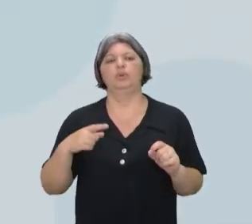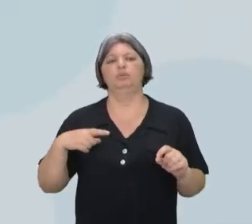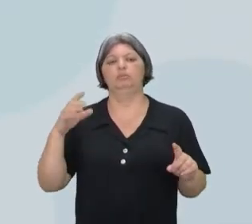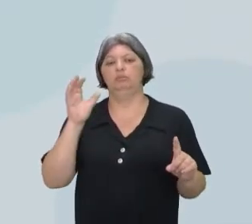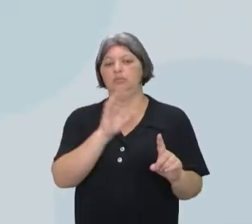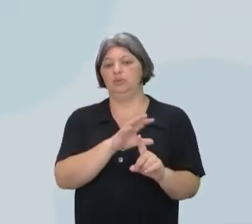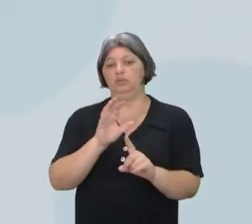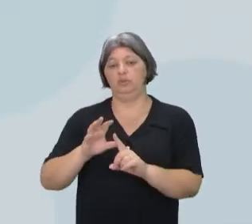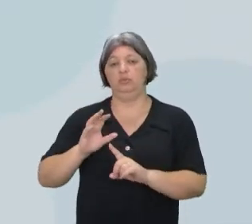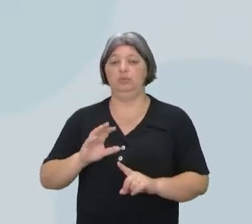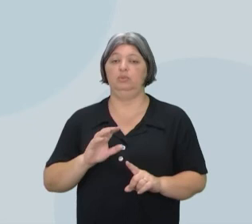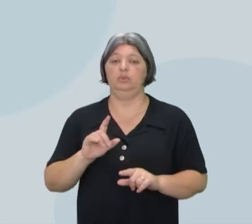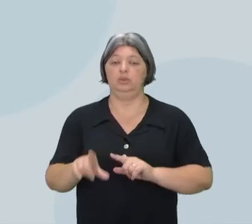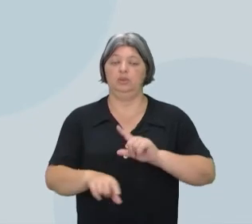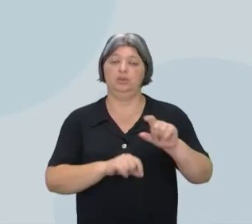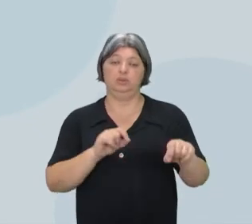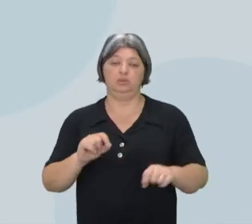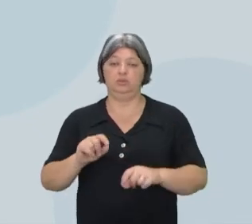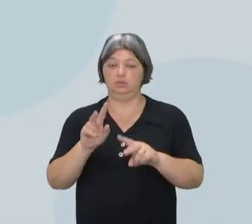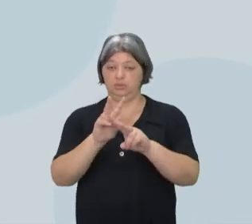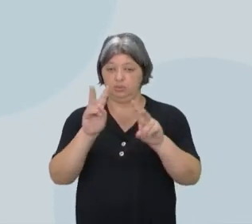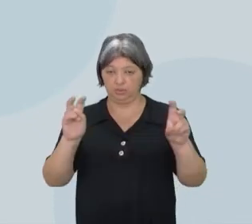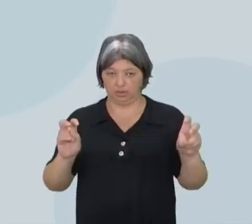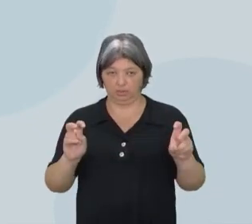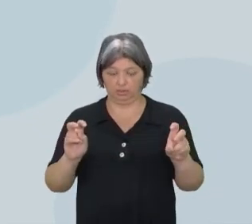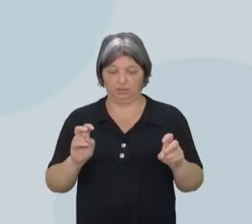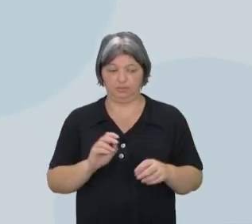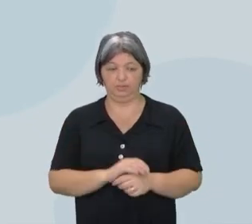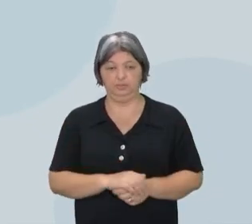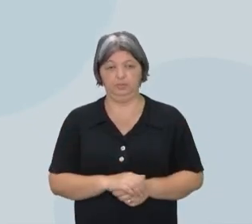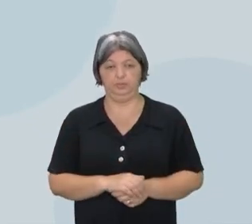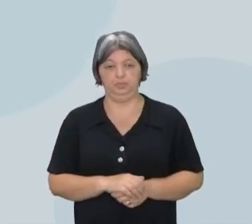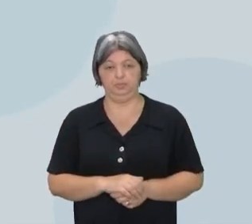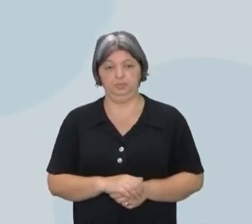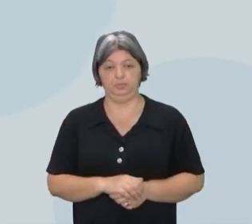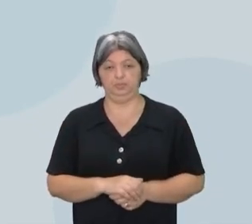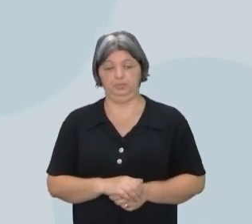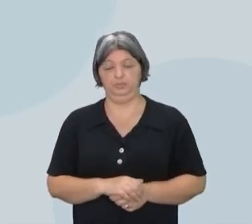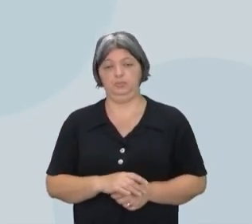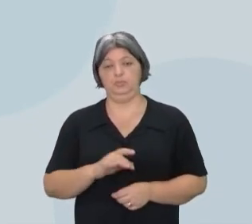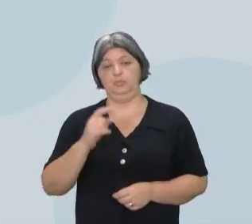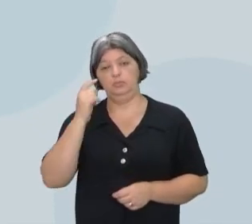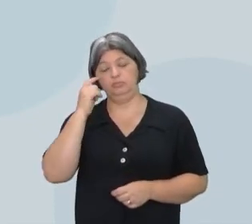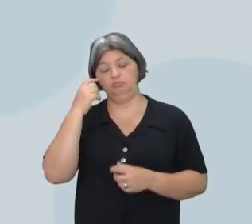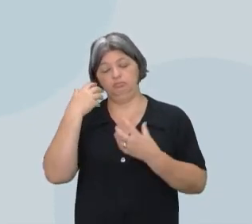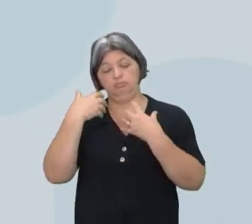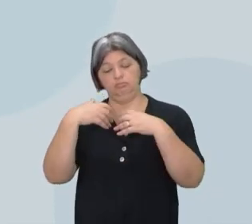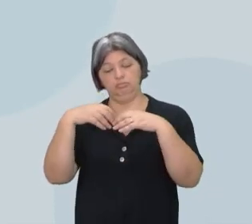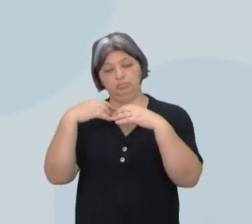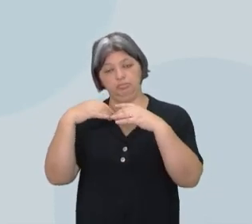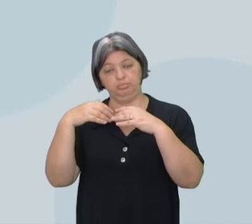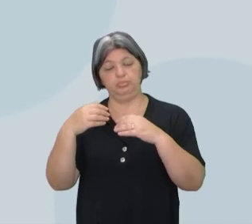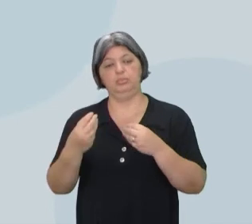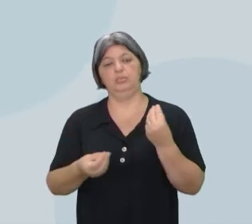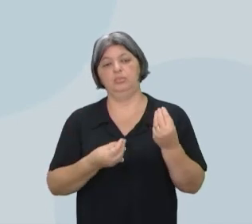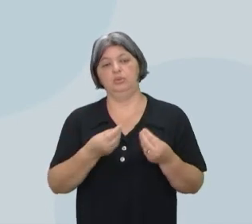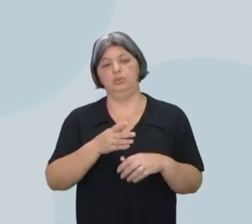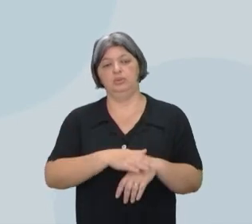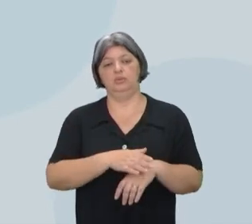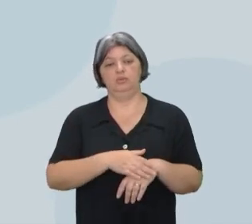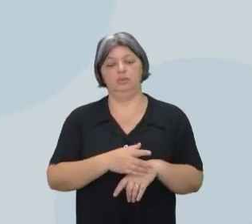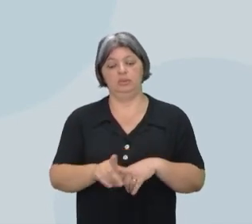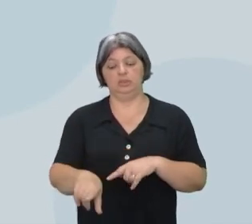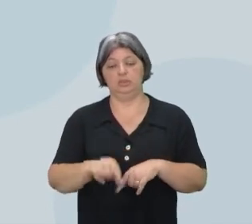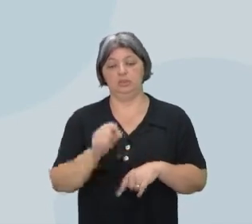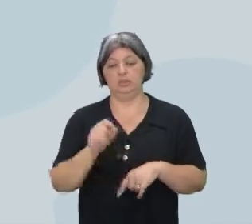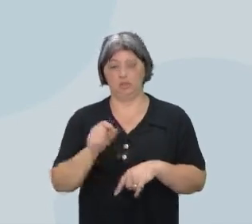influenciou sua escolha para este aprofundamento? Então, vale uma reflexão, né? Quando você fez a